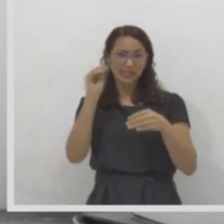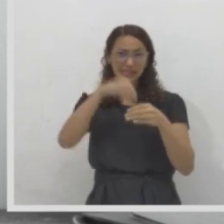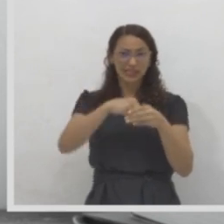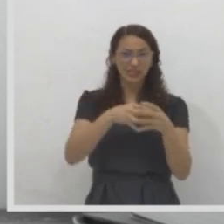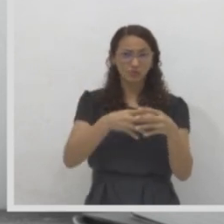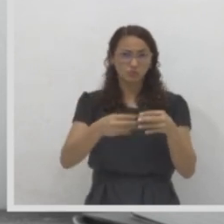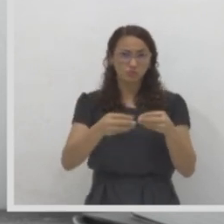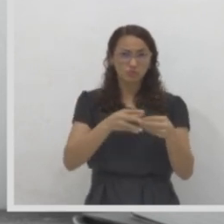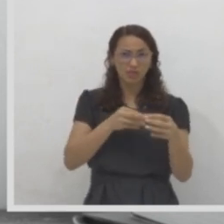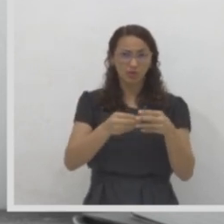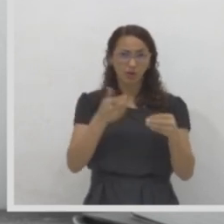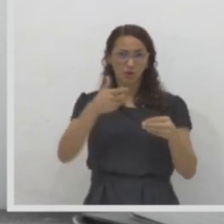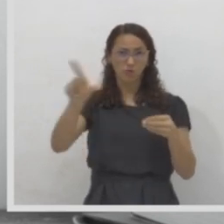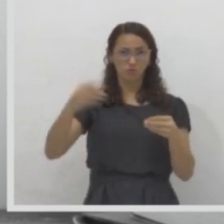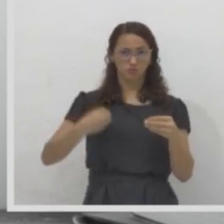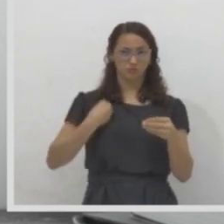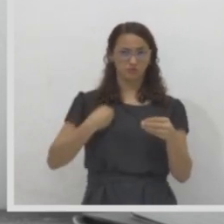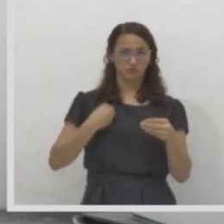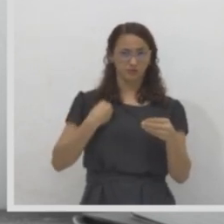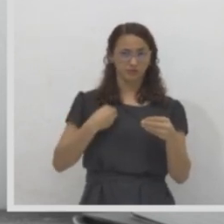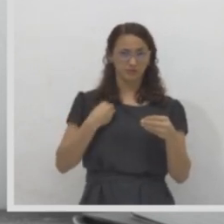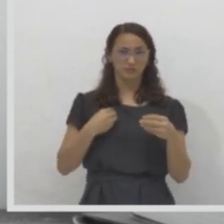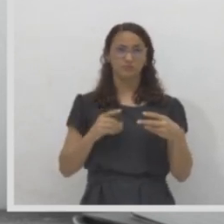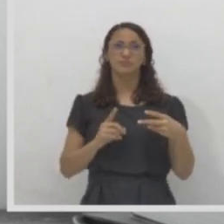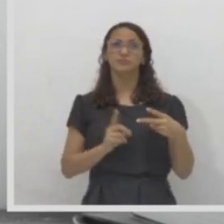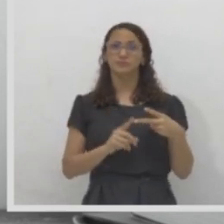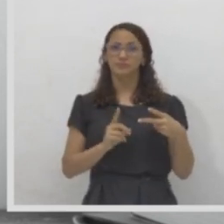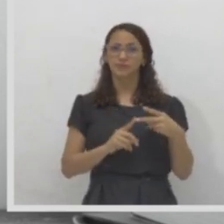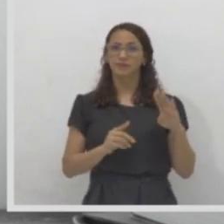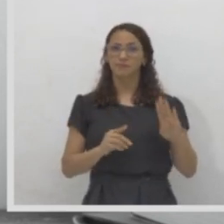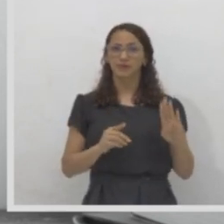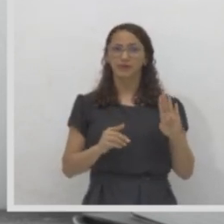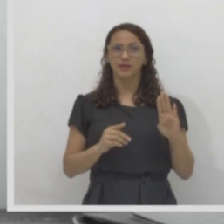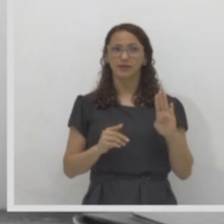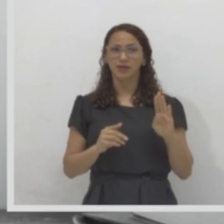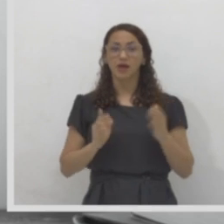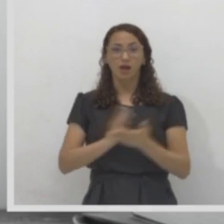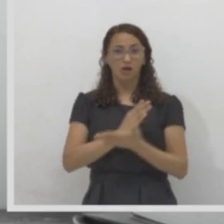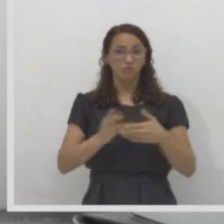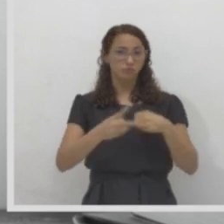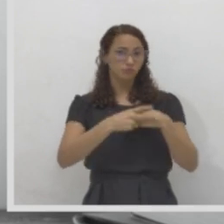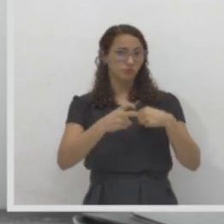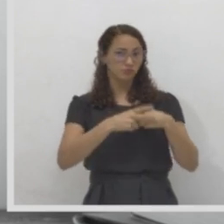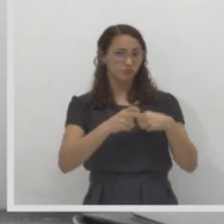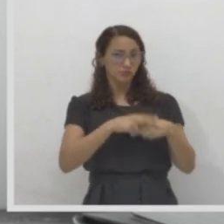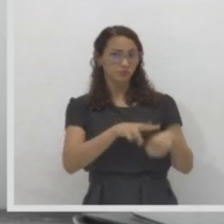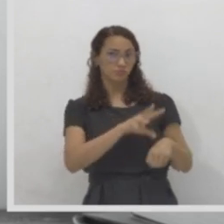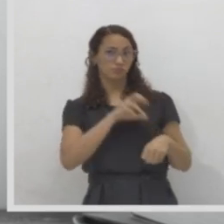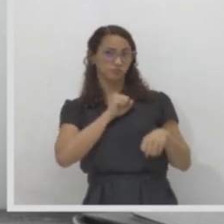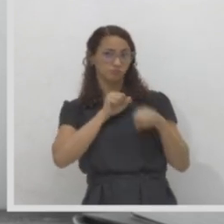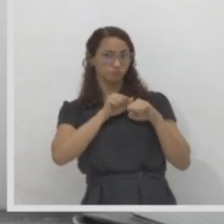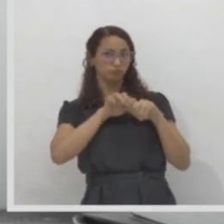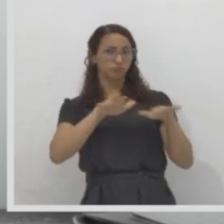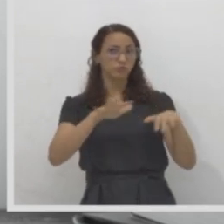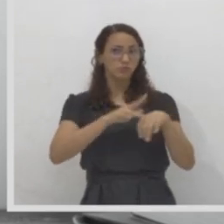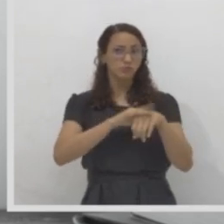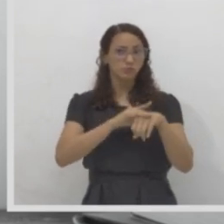outros seres vivos. Alguns vírus podem causar doenças como a gripe, o sarampo e a dengue.